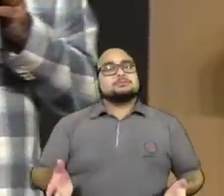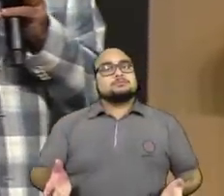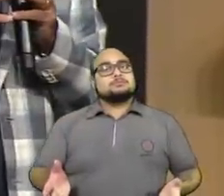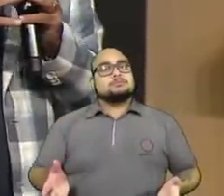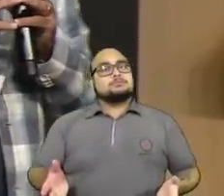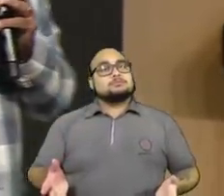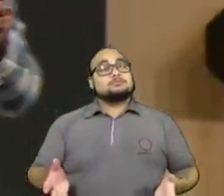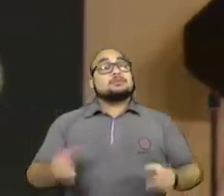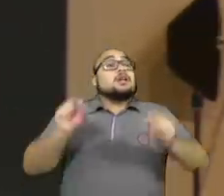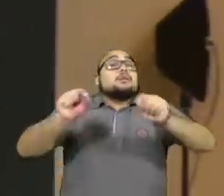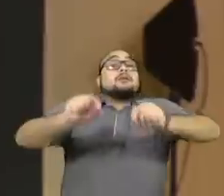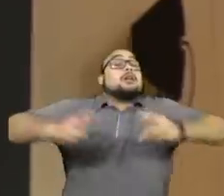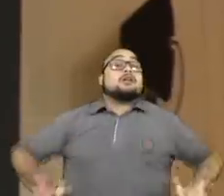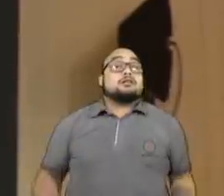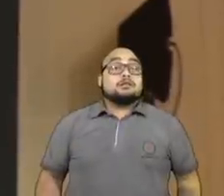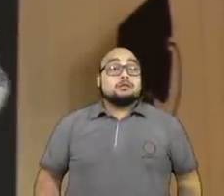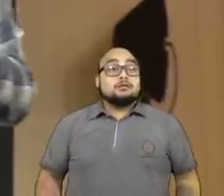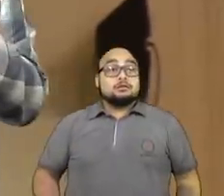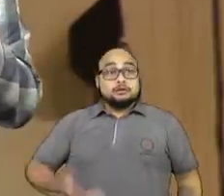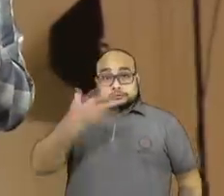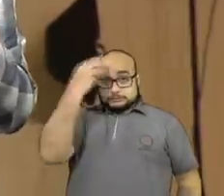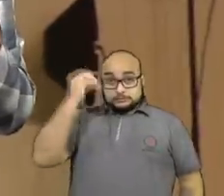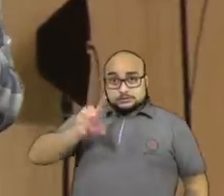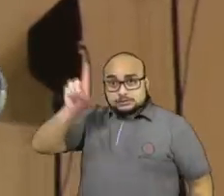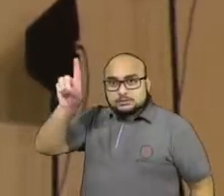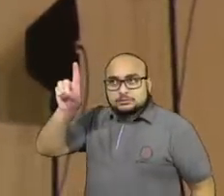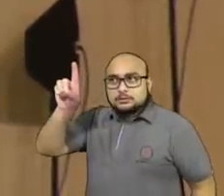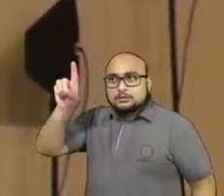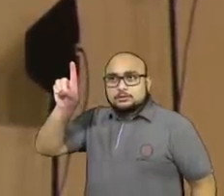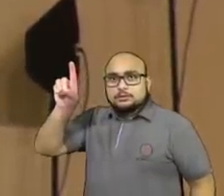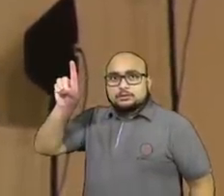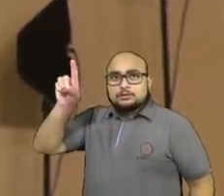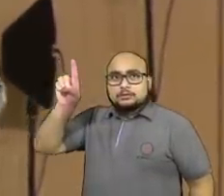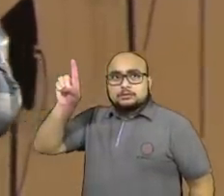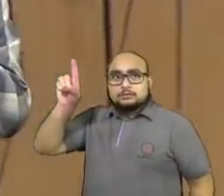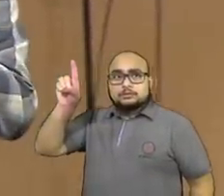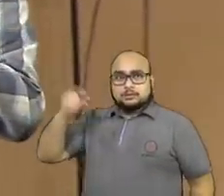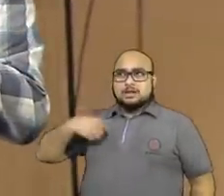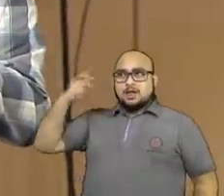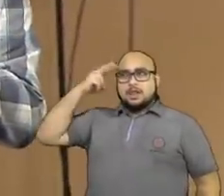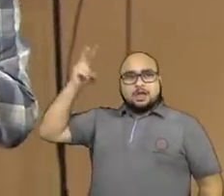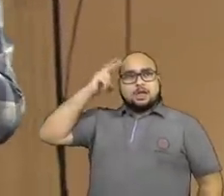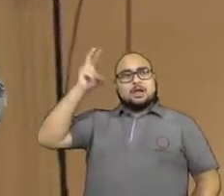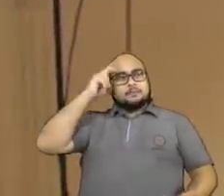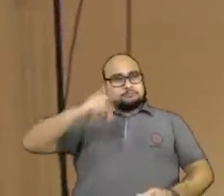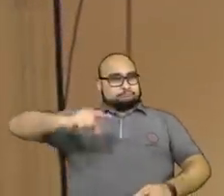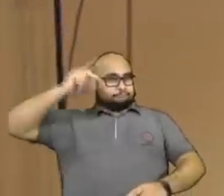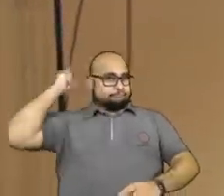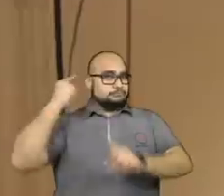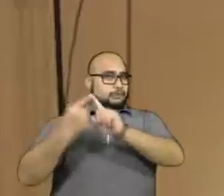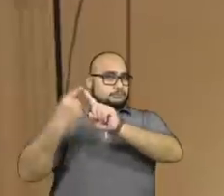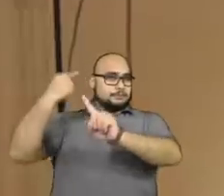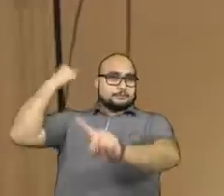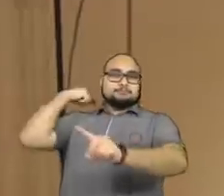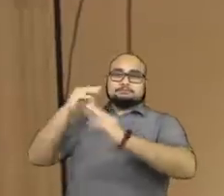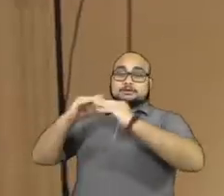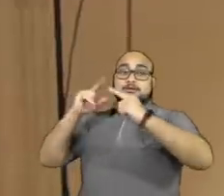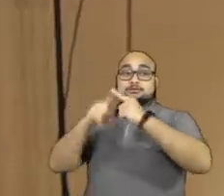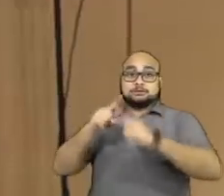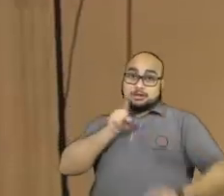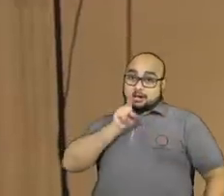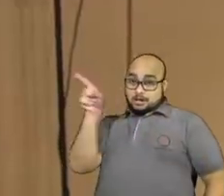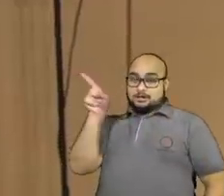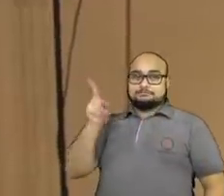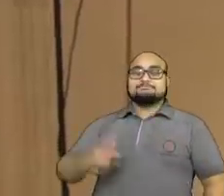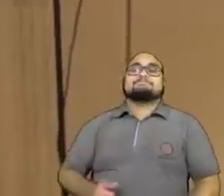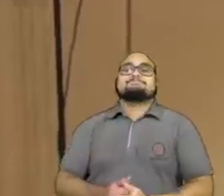E aí o cara começa a esquecer de Deus. Eu me lembro lá atrás, na história dessa igreja, Rua Honório Bicalho, eu era